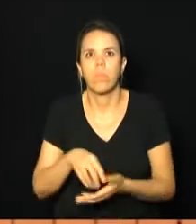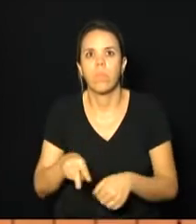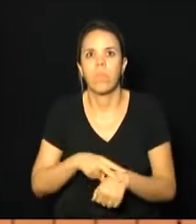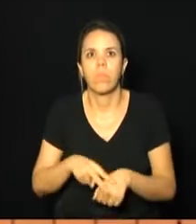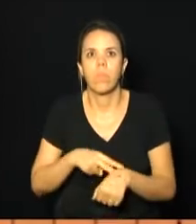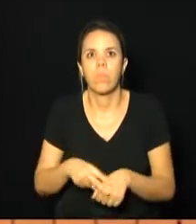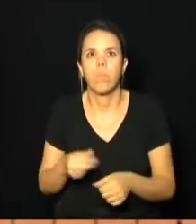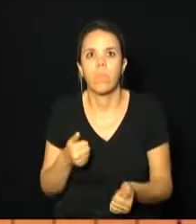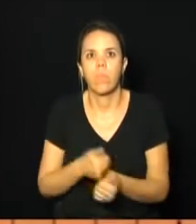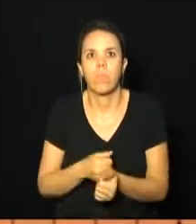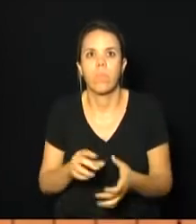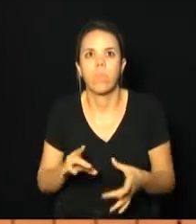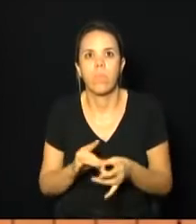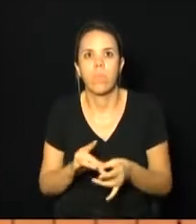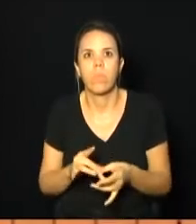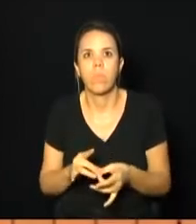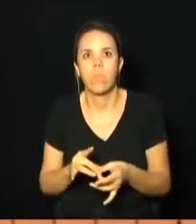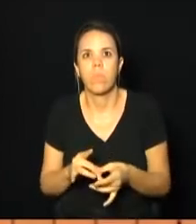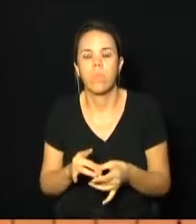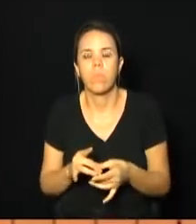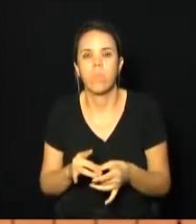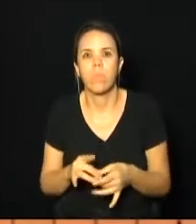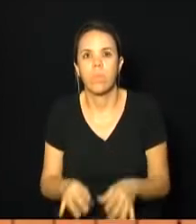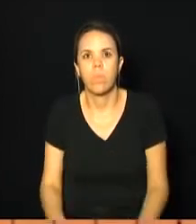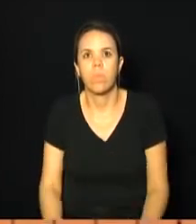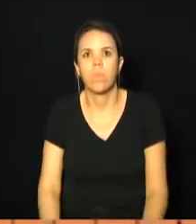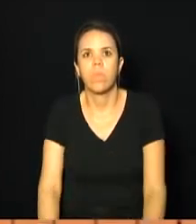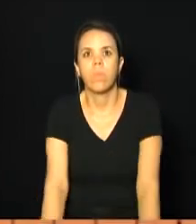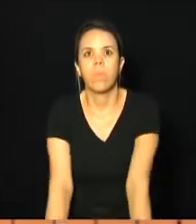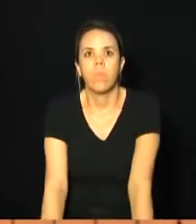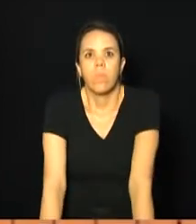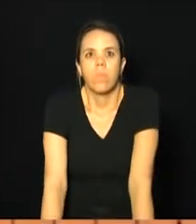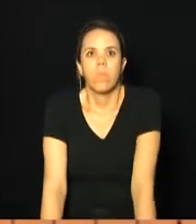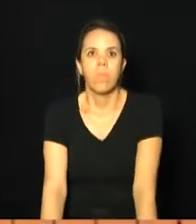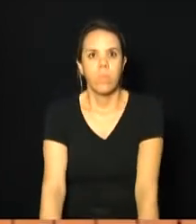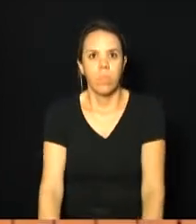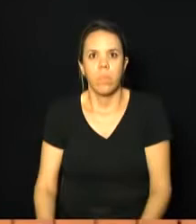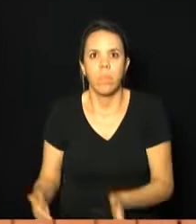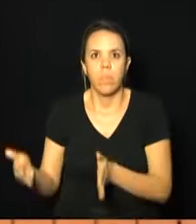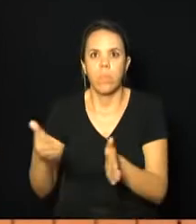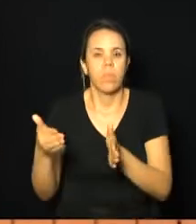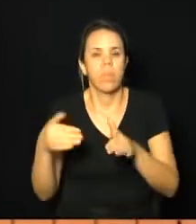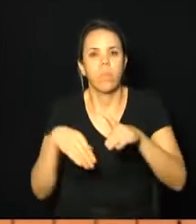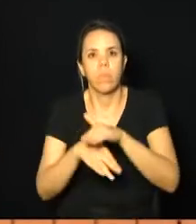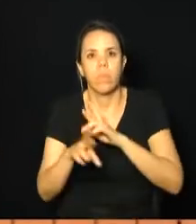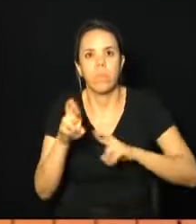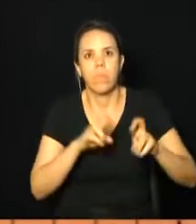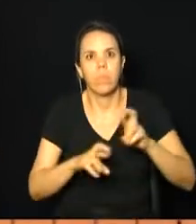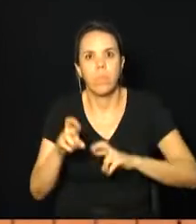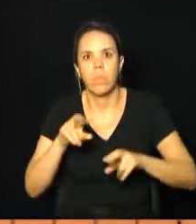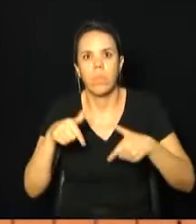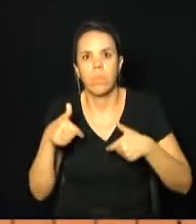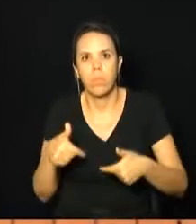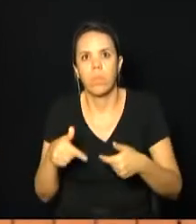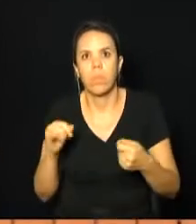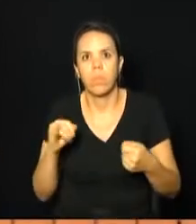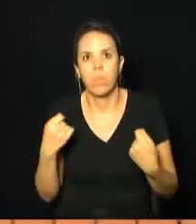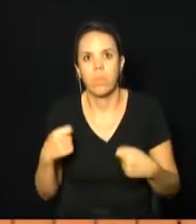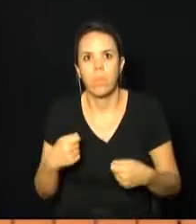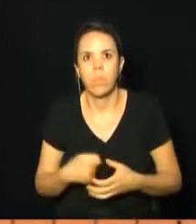né? Uma parceria aí para a gente ir em todas essas passagens, verificar e atuar se